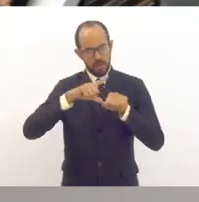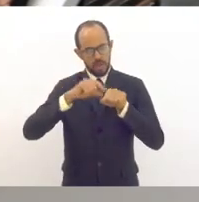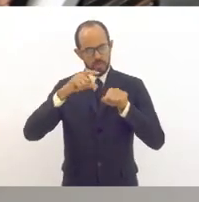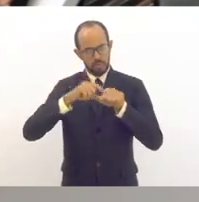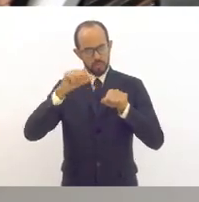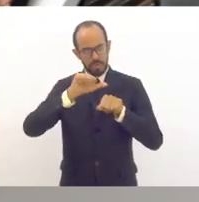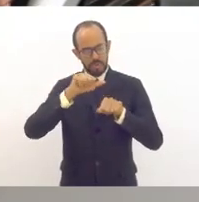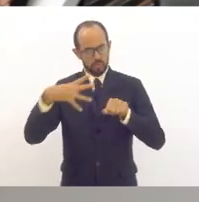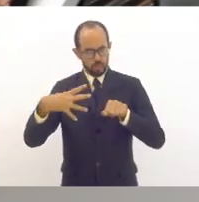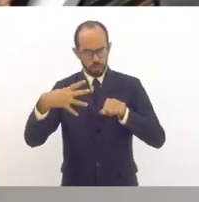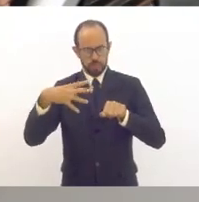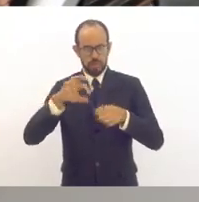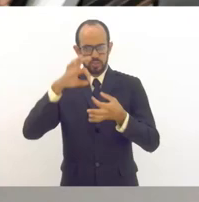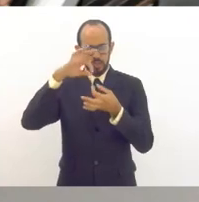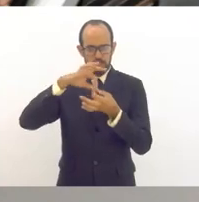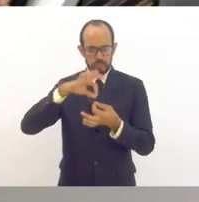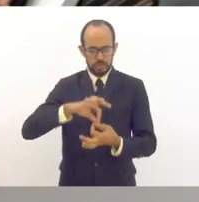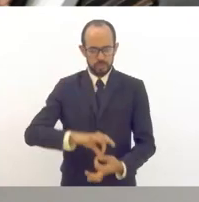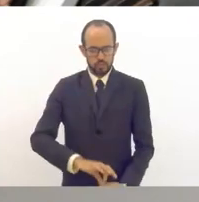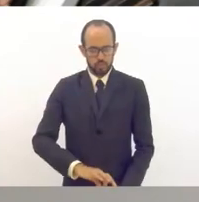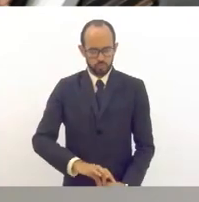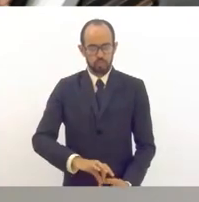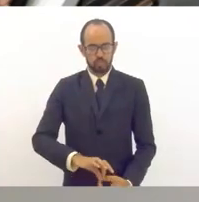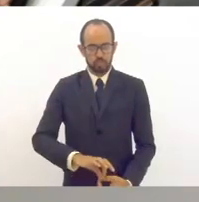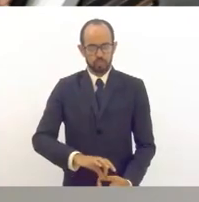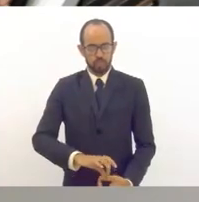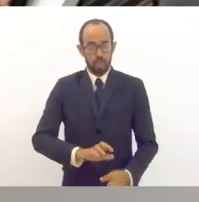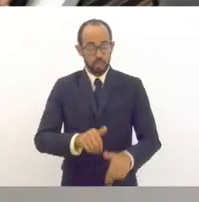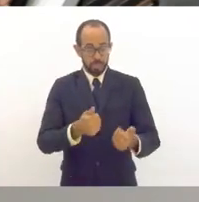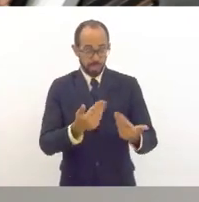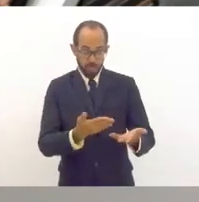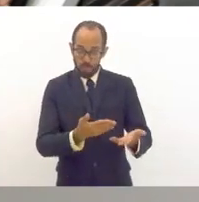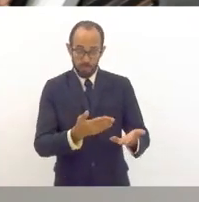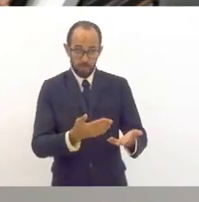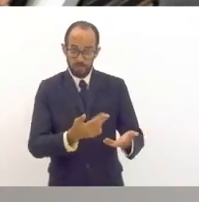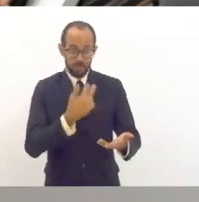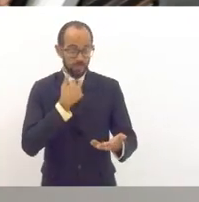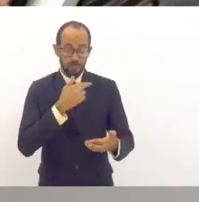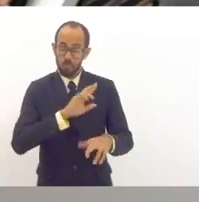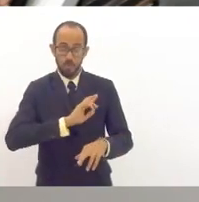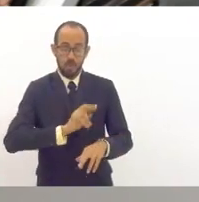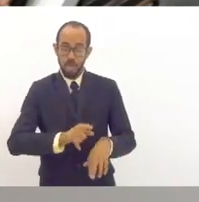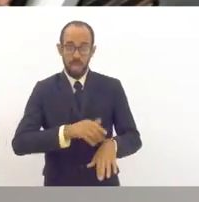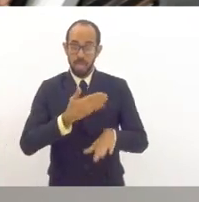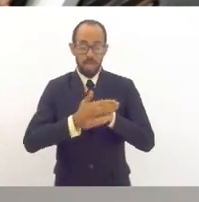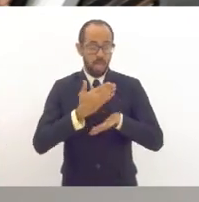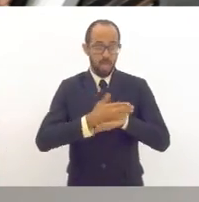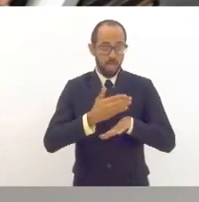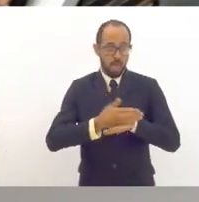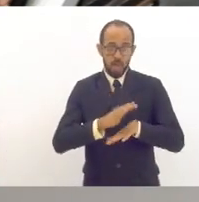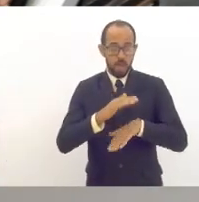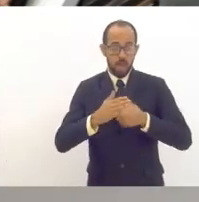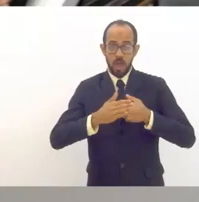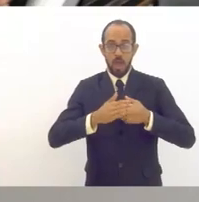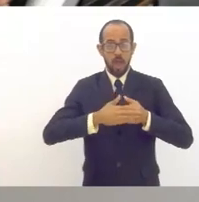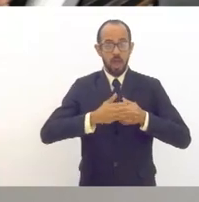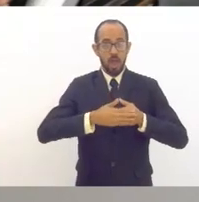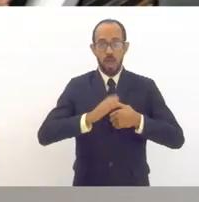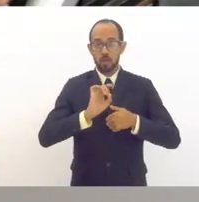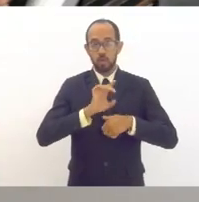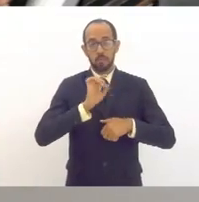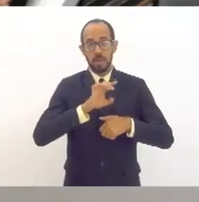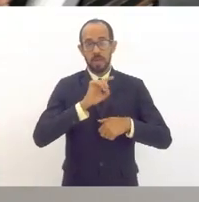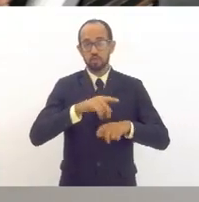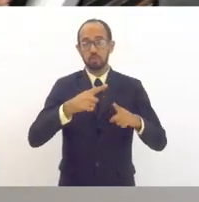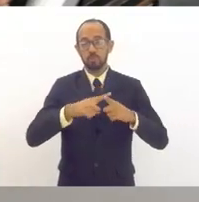inciso então tem essa questão não é não se auto executa porque você tem que dizer 18% em que